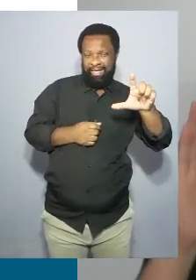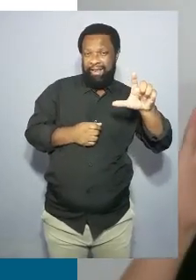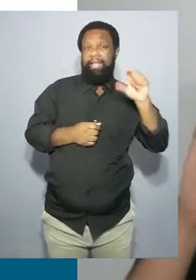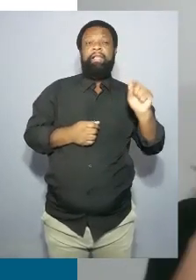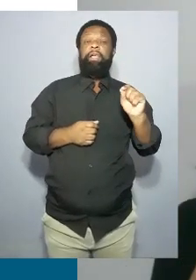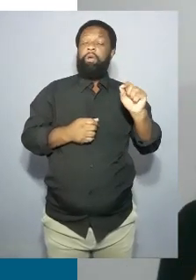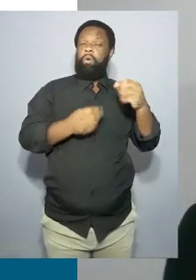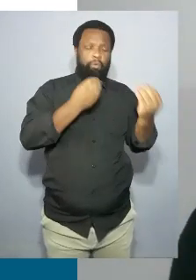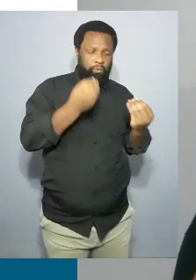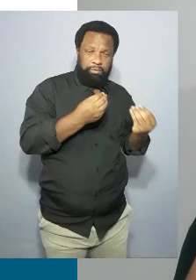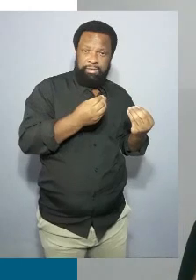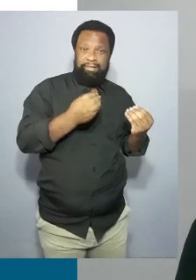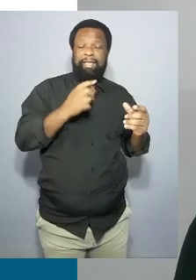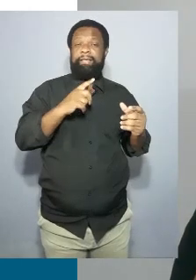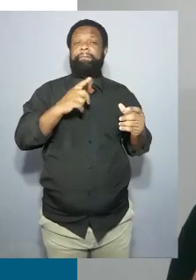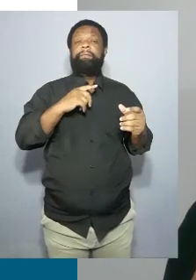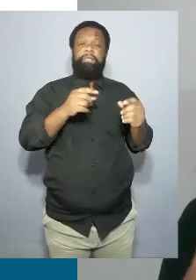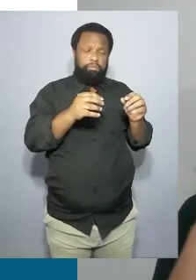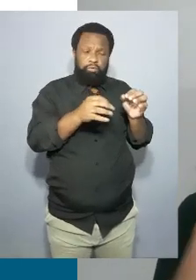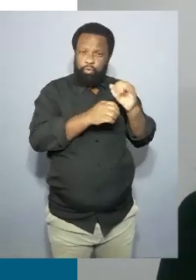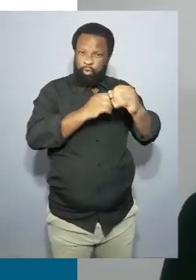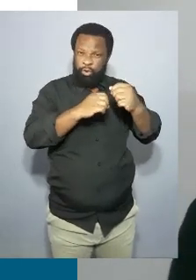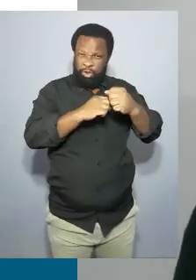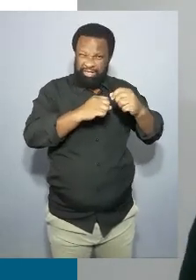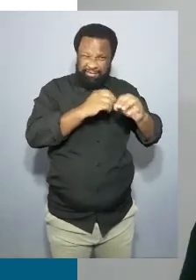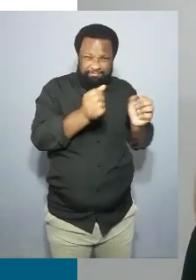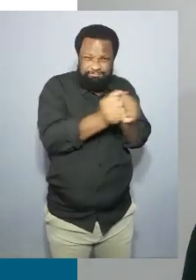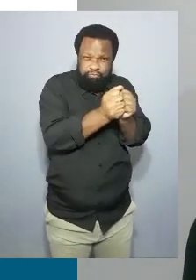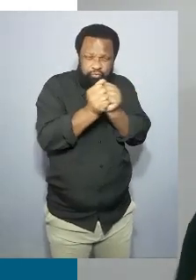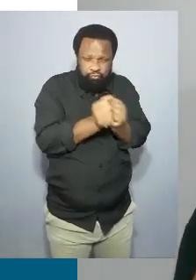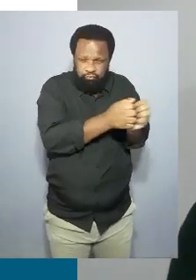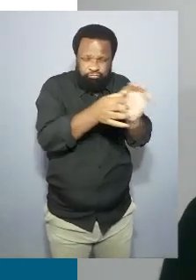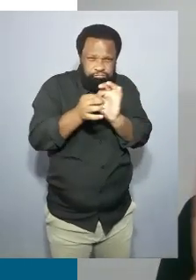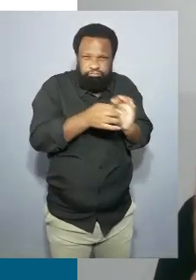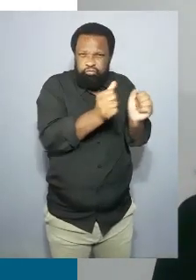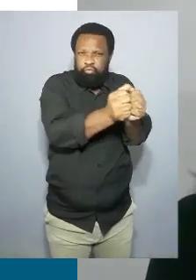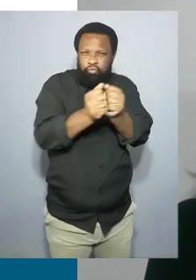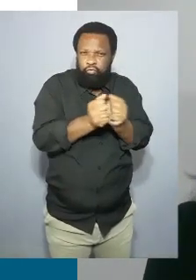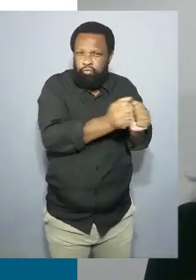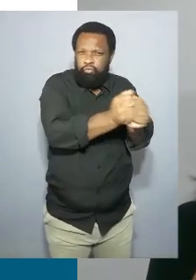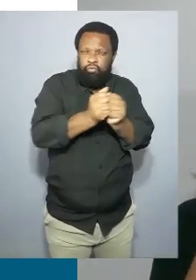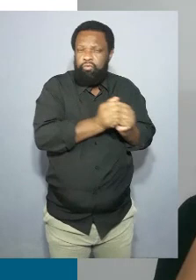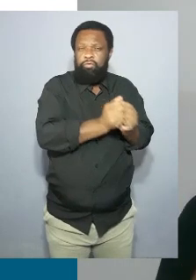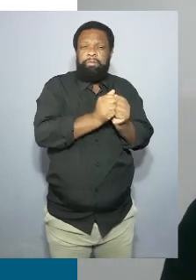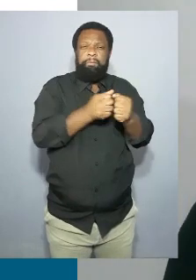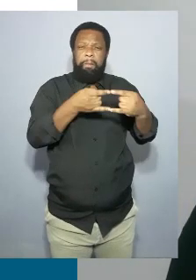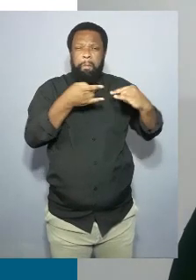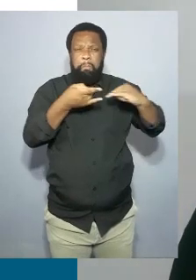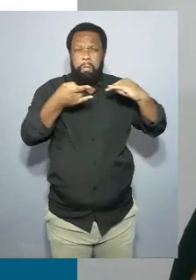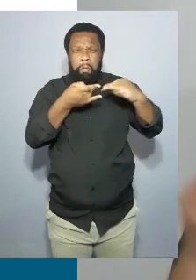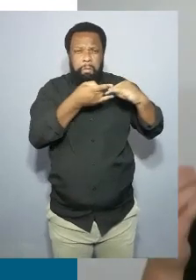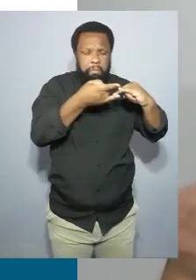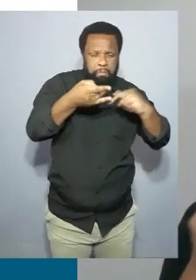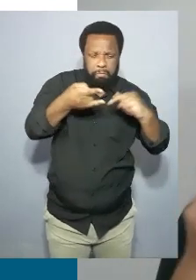centrada. Imaginem que os íons, eles estão ali bem agrupados, bem aglomerados, se atraindo muito.